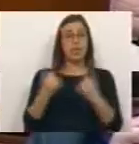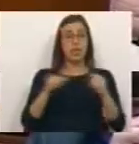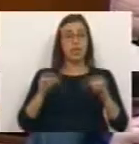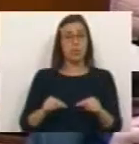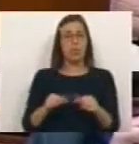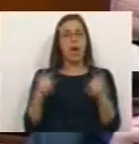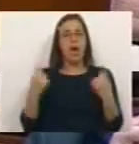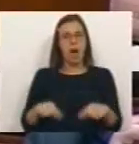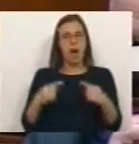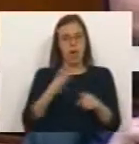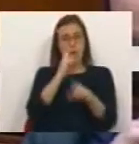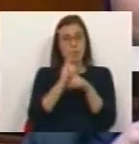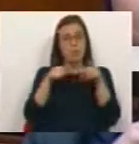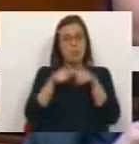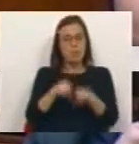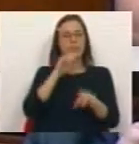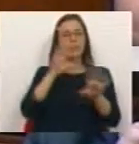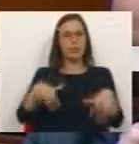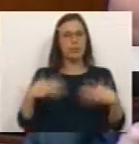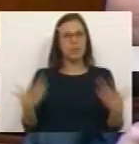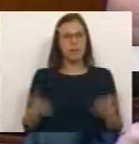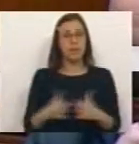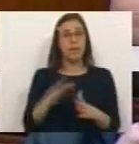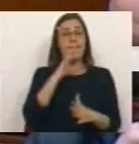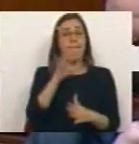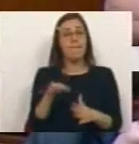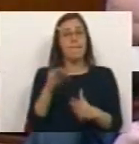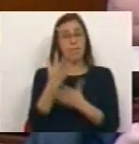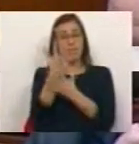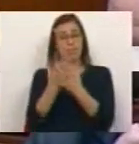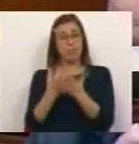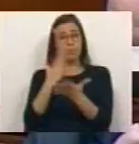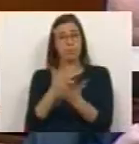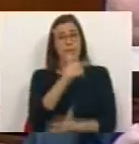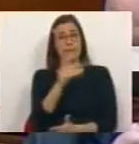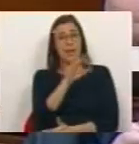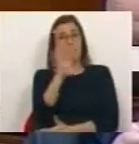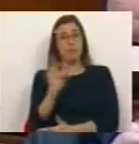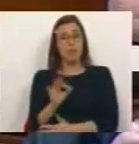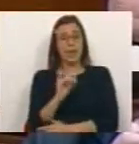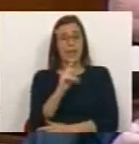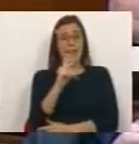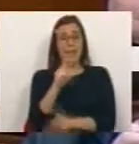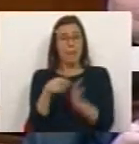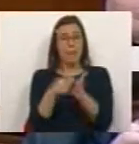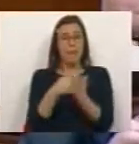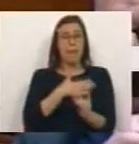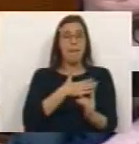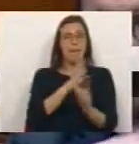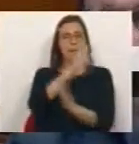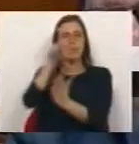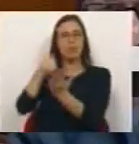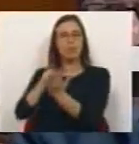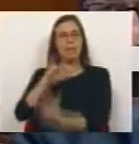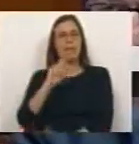transportes existe em paralelo a possibilidade das famílias deduzirem até 100% do IVA pago nos passes